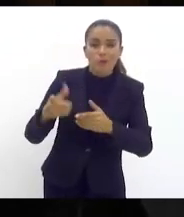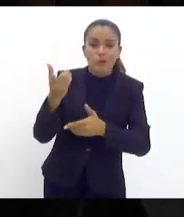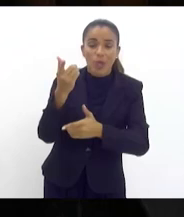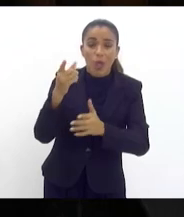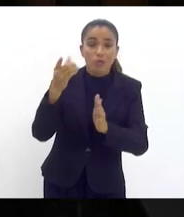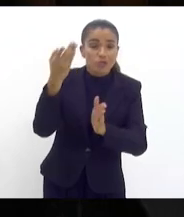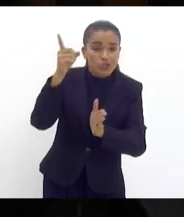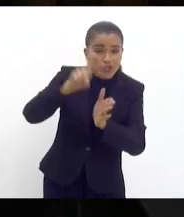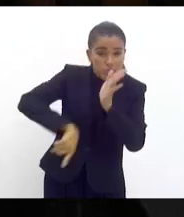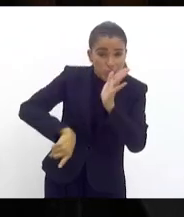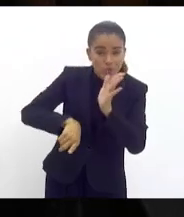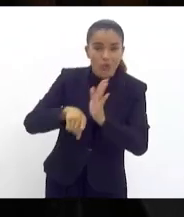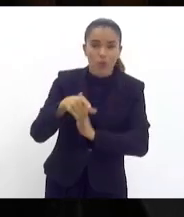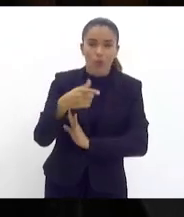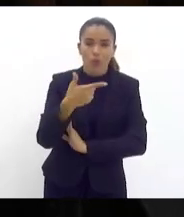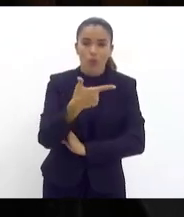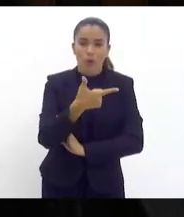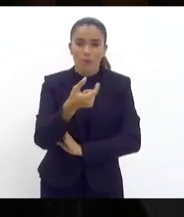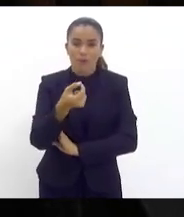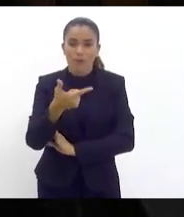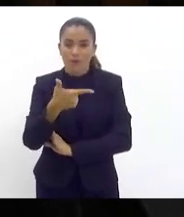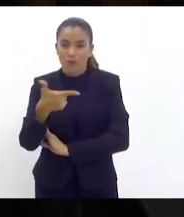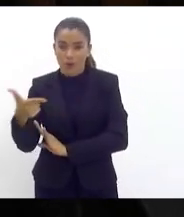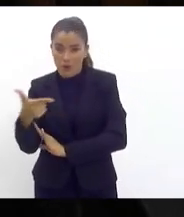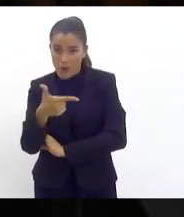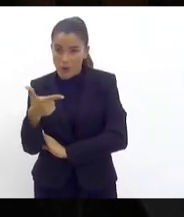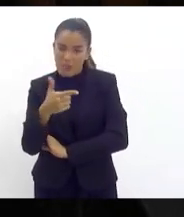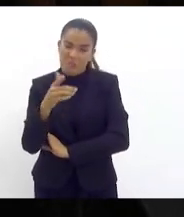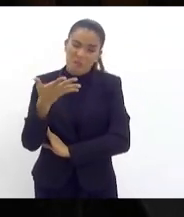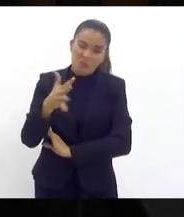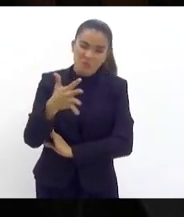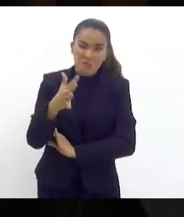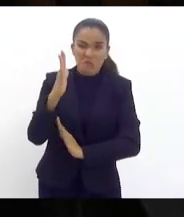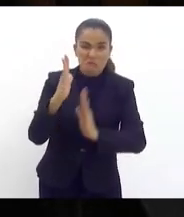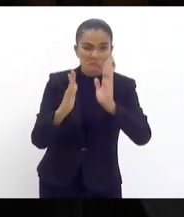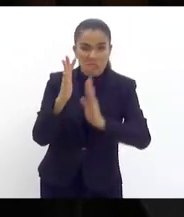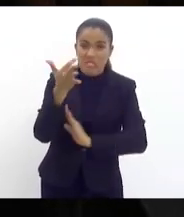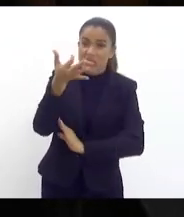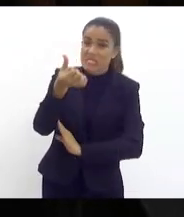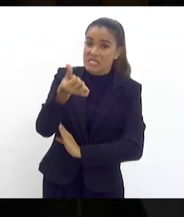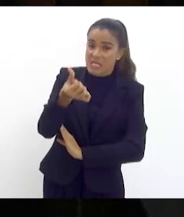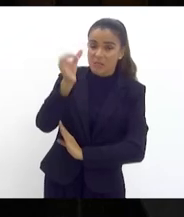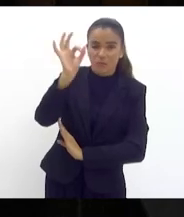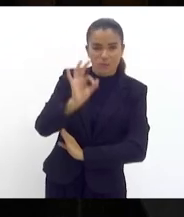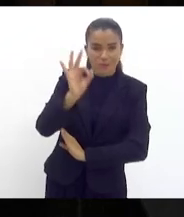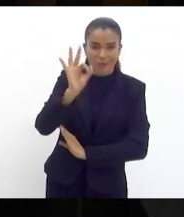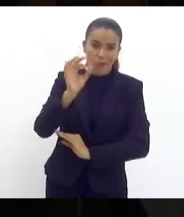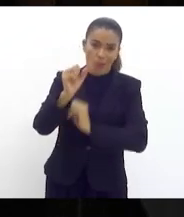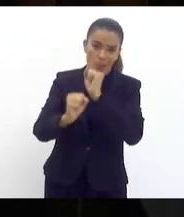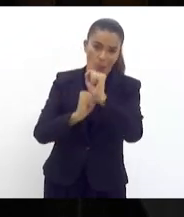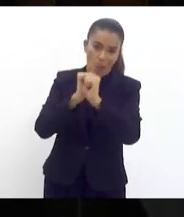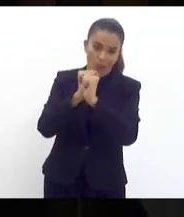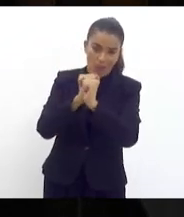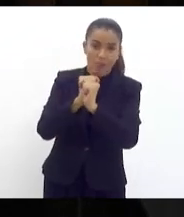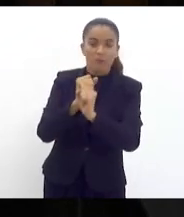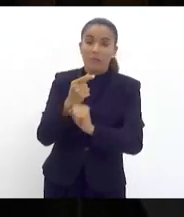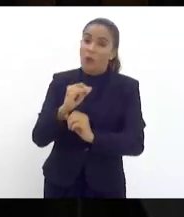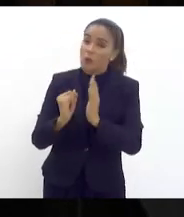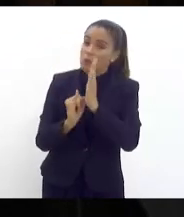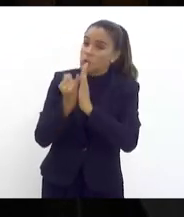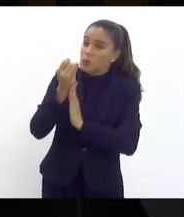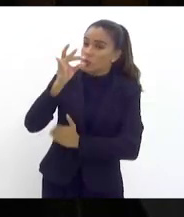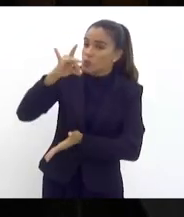de 2022 em torno de 6% ao ano, estamos trabalhando com juro